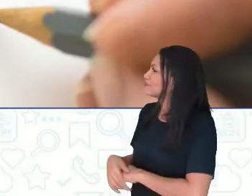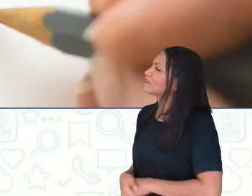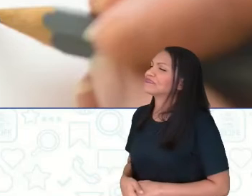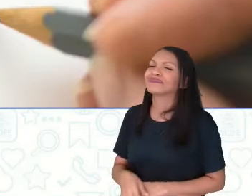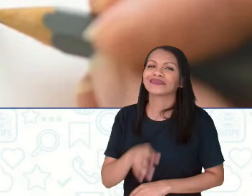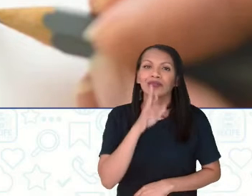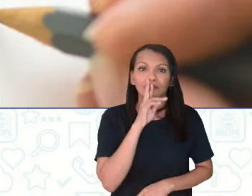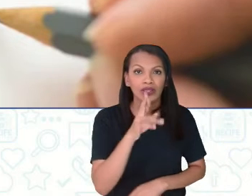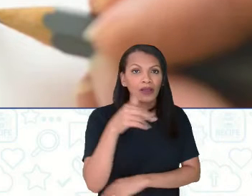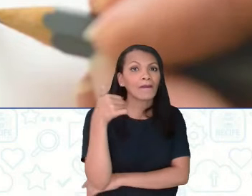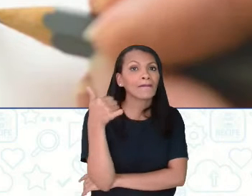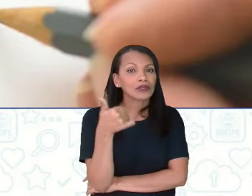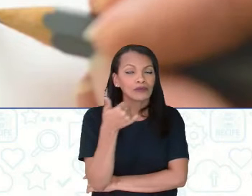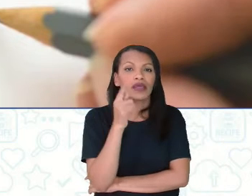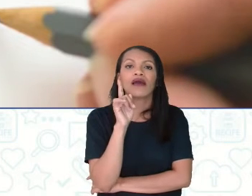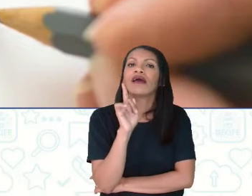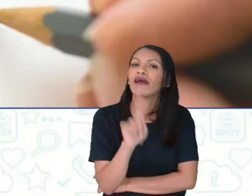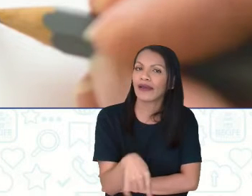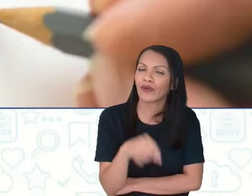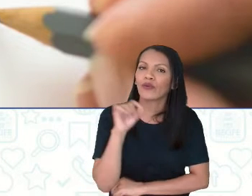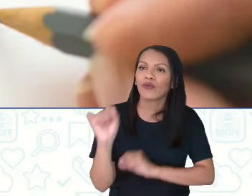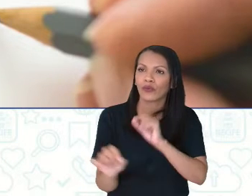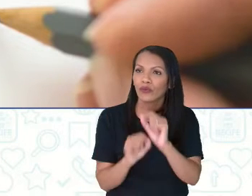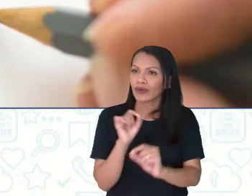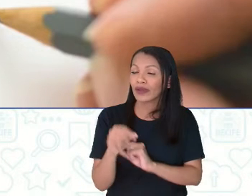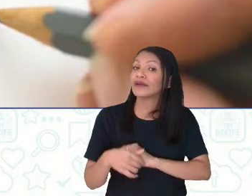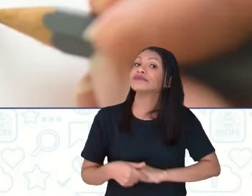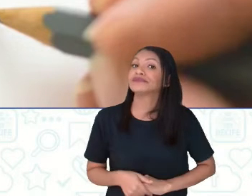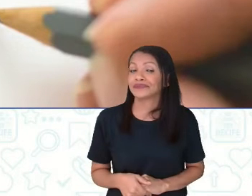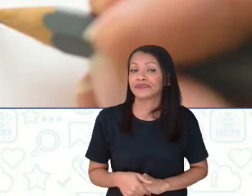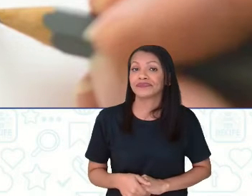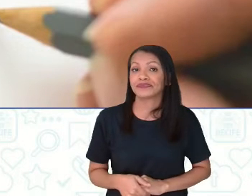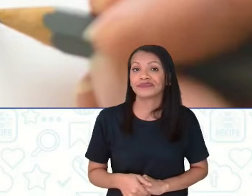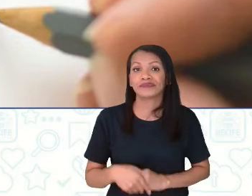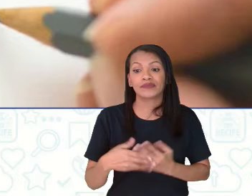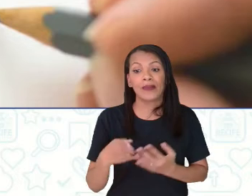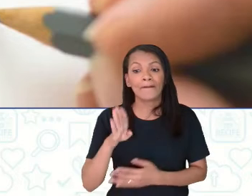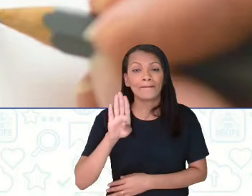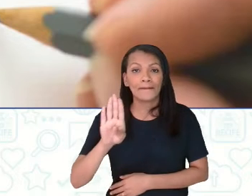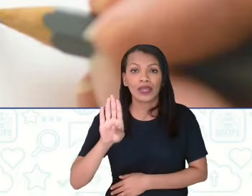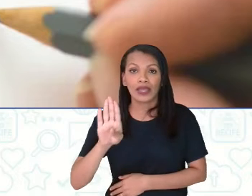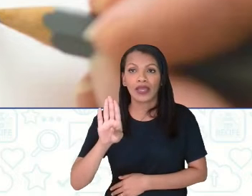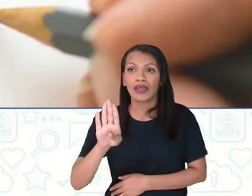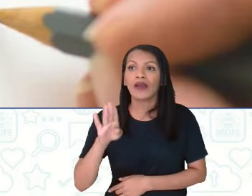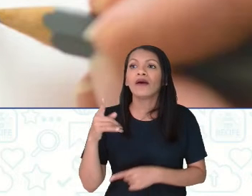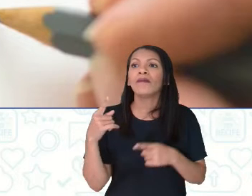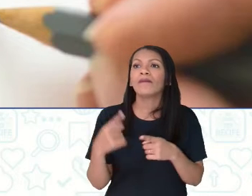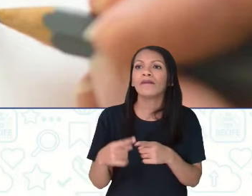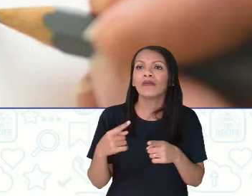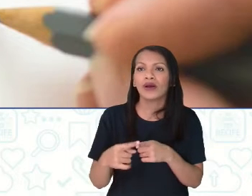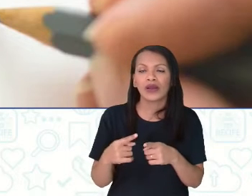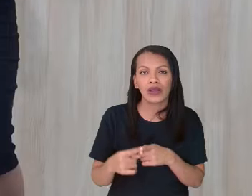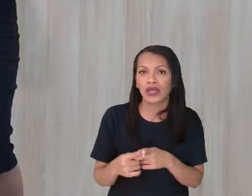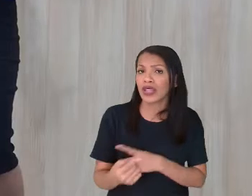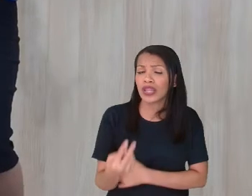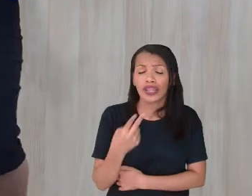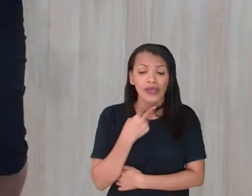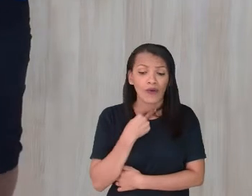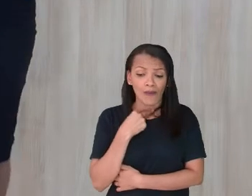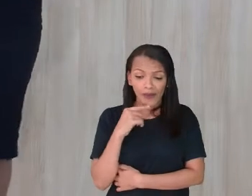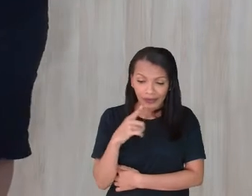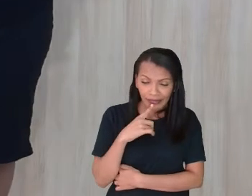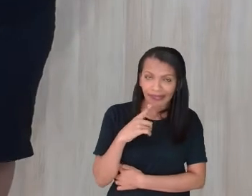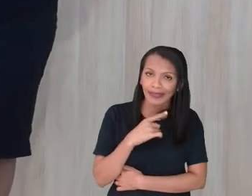primeiro texto, a moral, ela gira em torno do desdém, porque ele não pode ter as uvas que